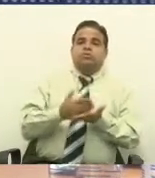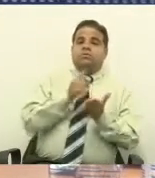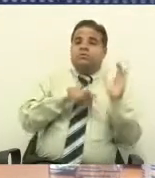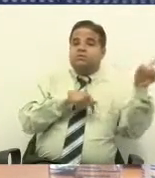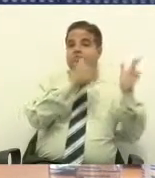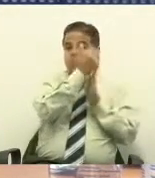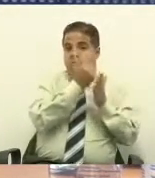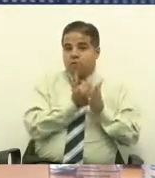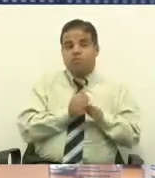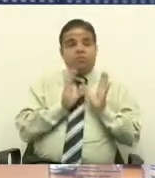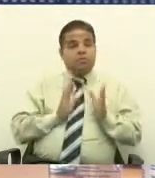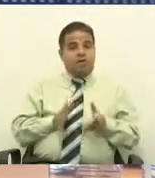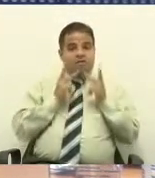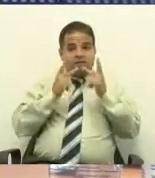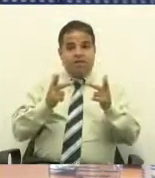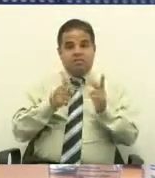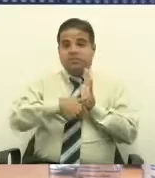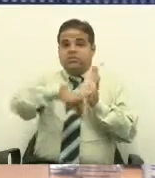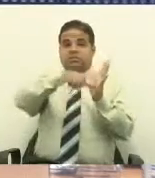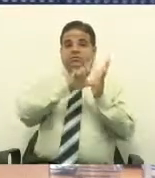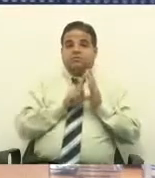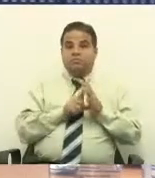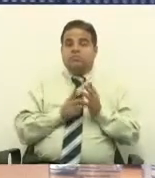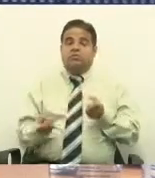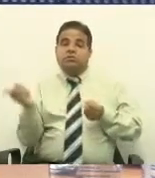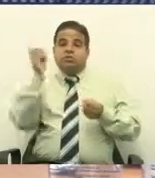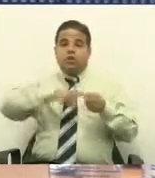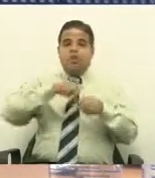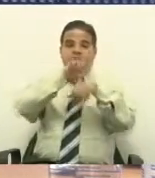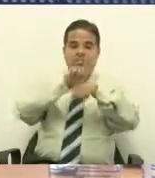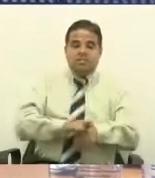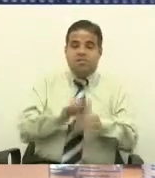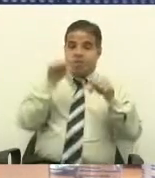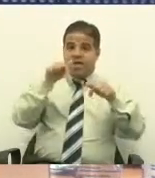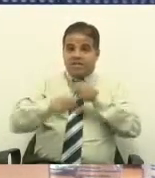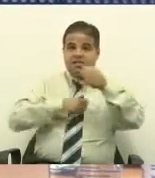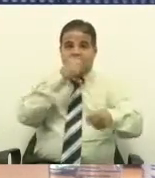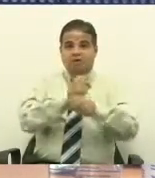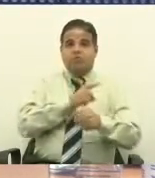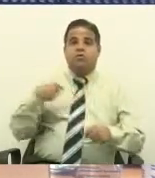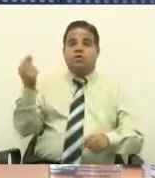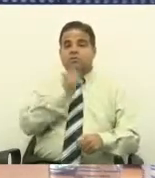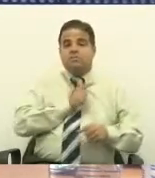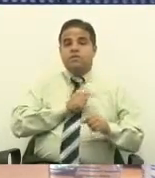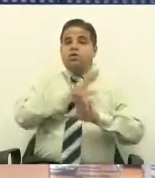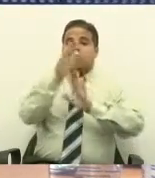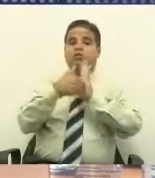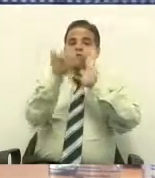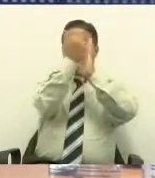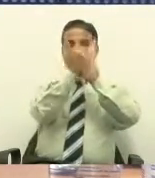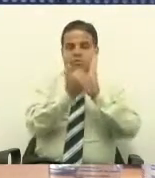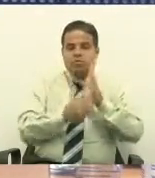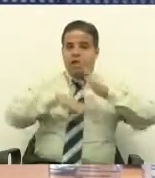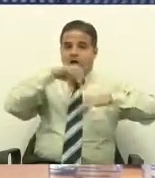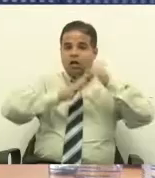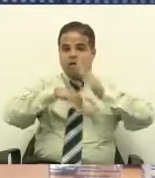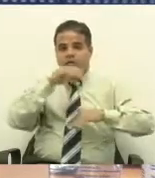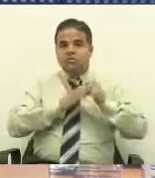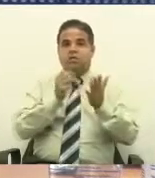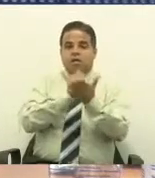programa. Como eu disse anteriormente, na retomada da gestão, esse ano nós teremos todos os programas e todos os serviços